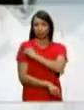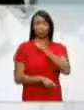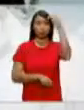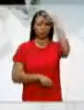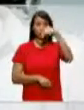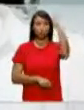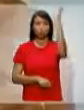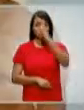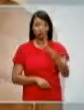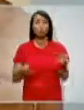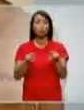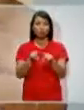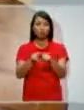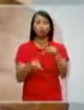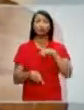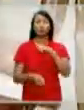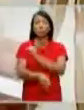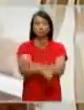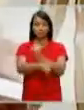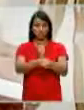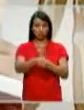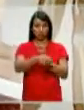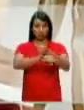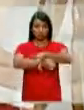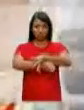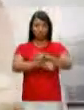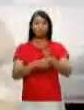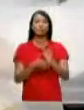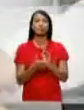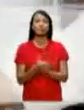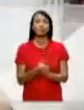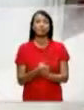do Brasil também está presente em Santarém e Tucuruí.